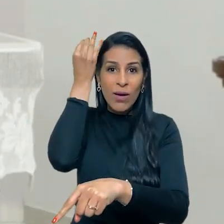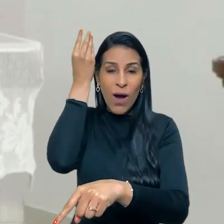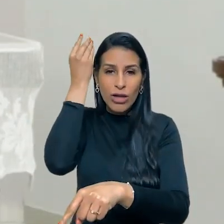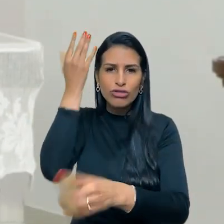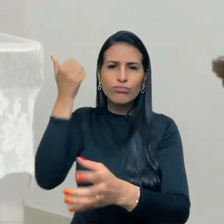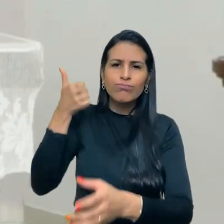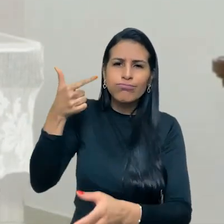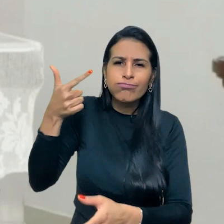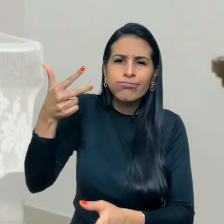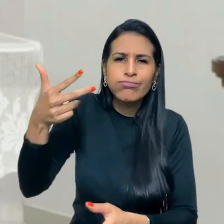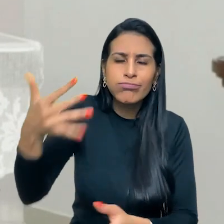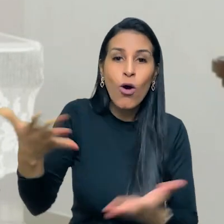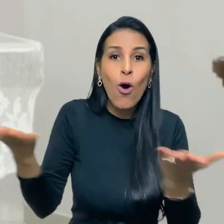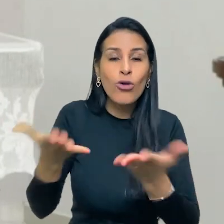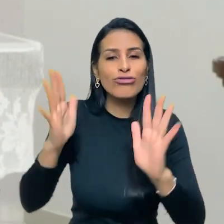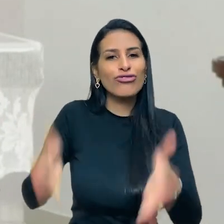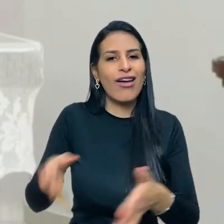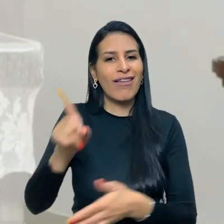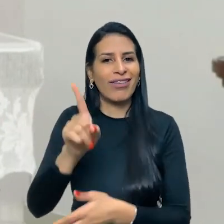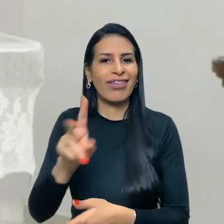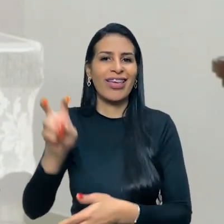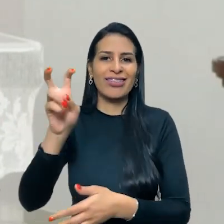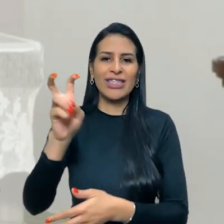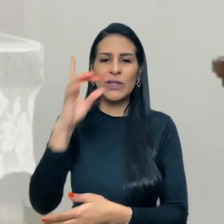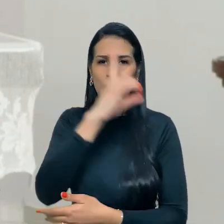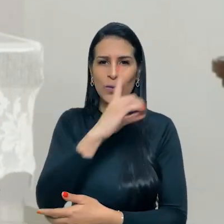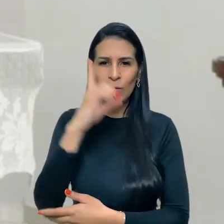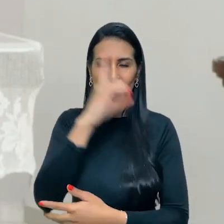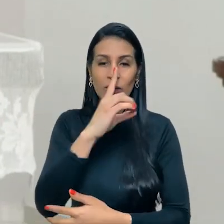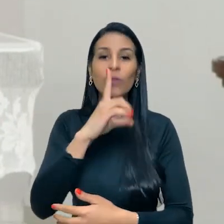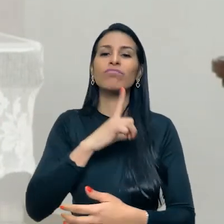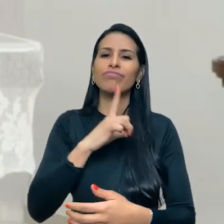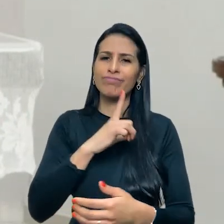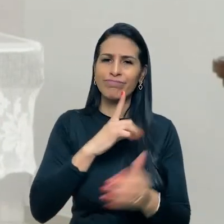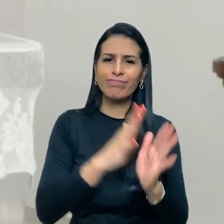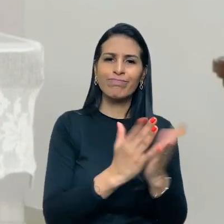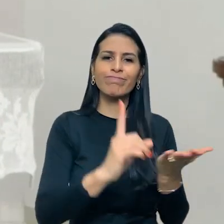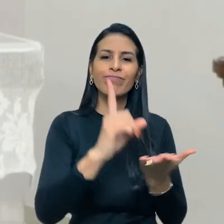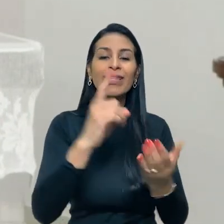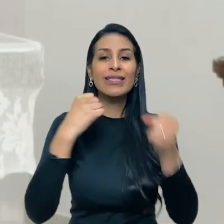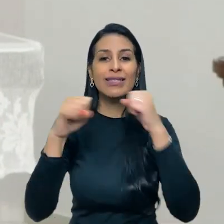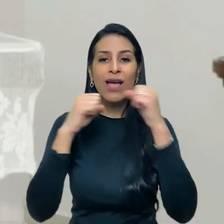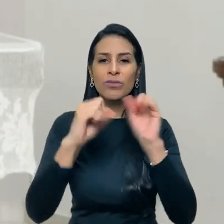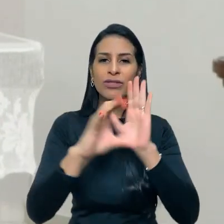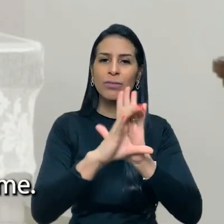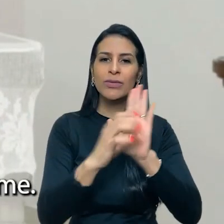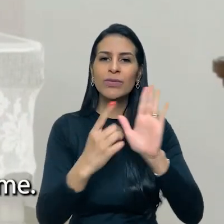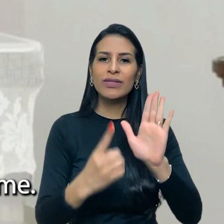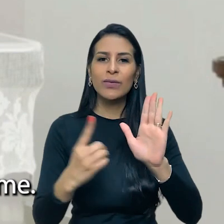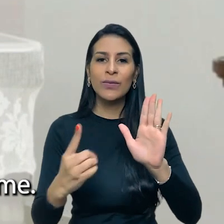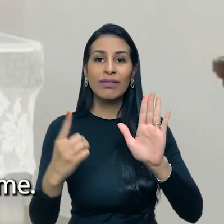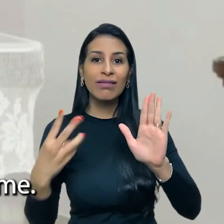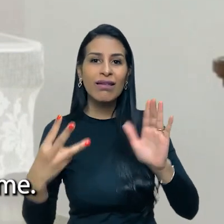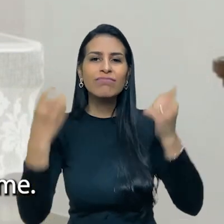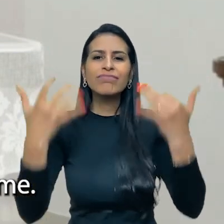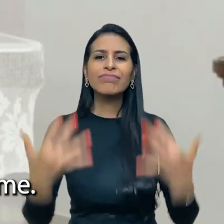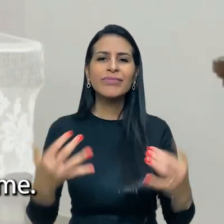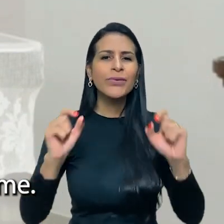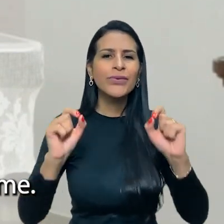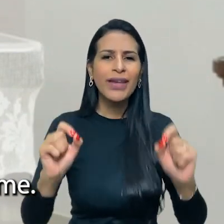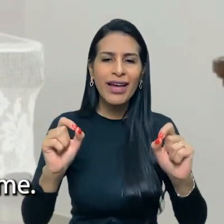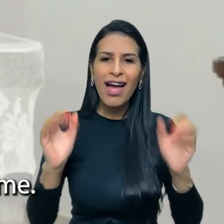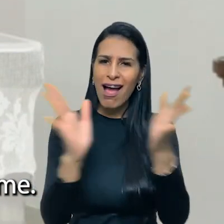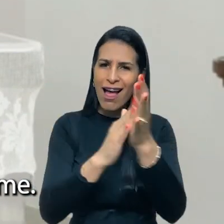Pentecoste, com a palavra bíblica, um hino de louvor ao nosso Deus do Salmo 113, que diz: